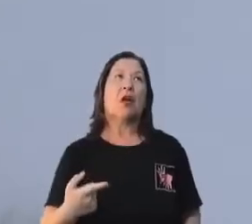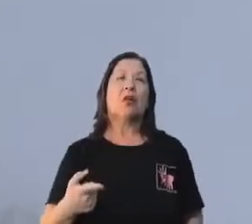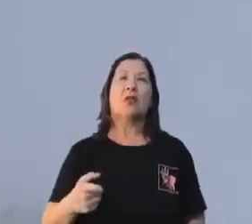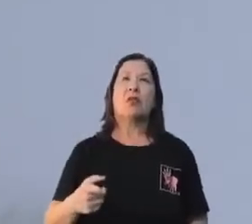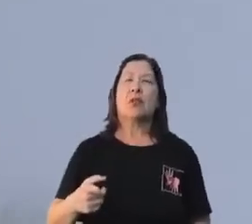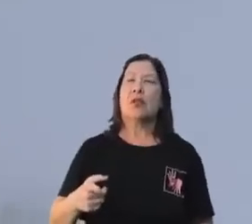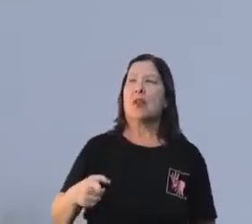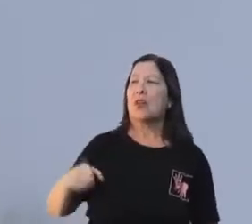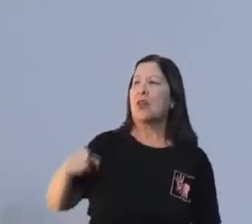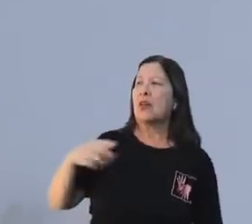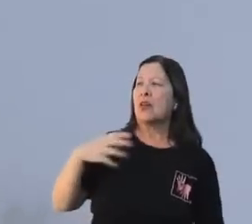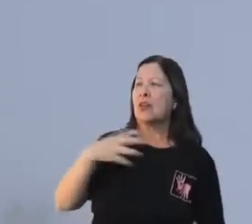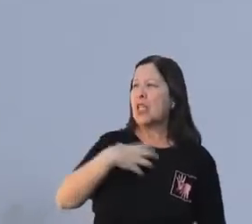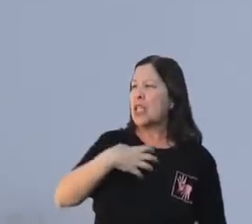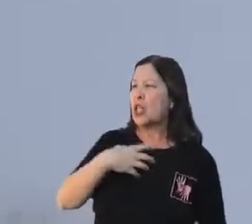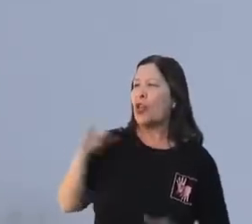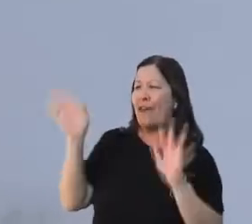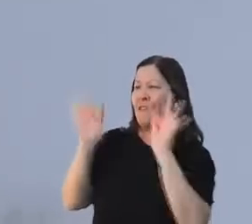de Deus.